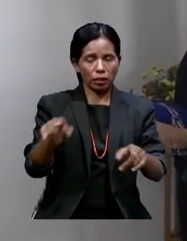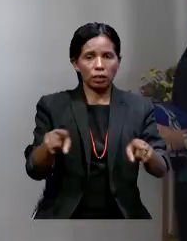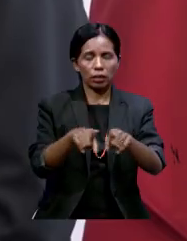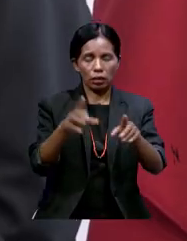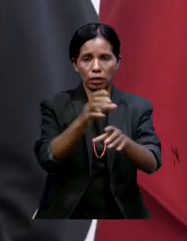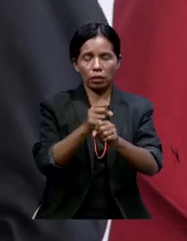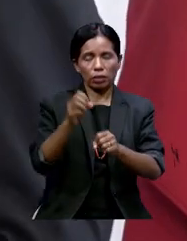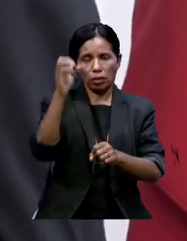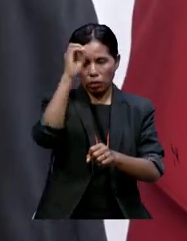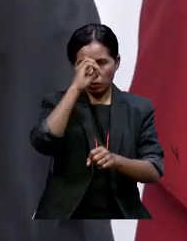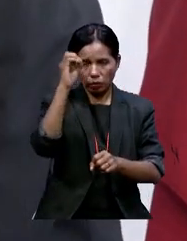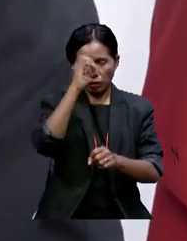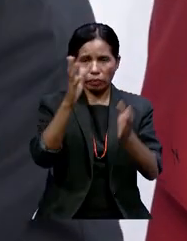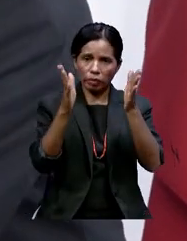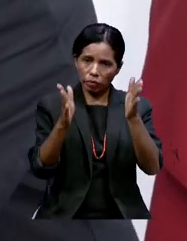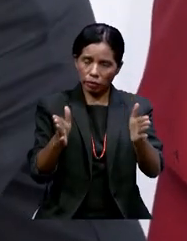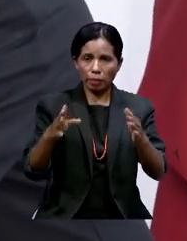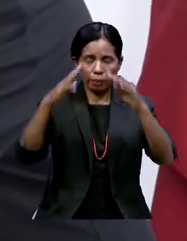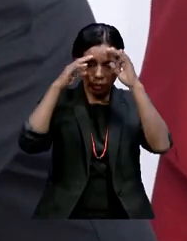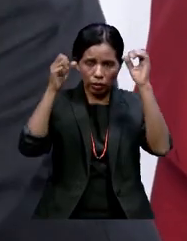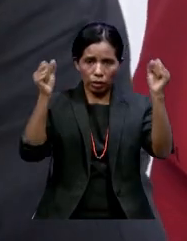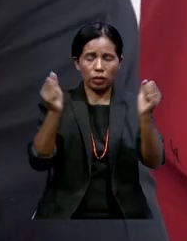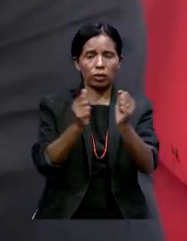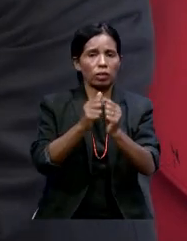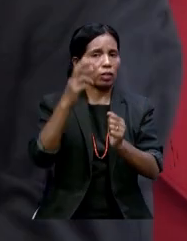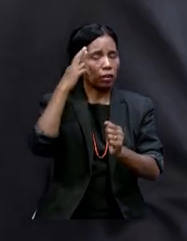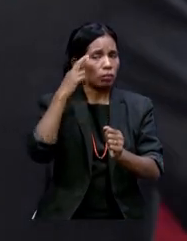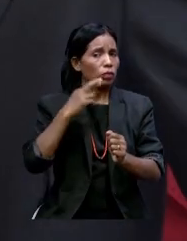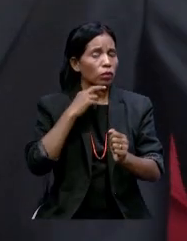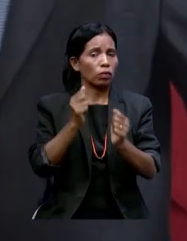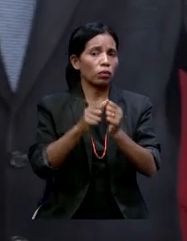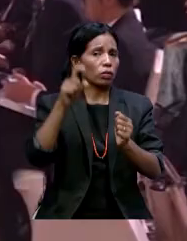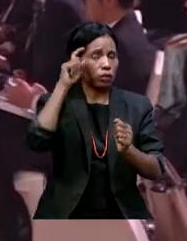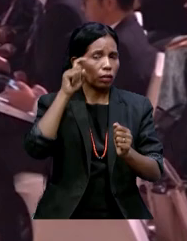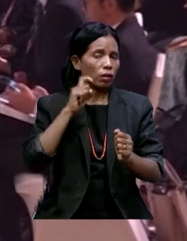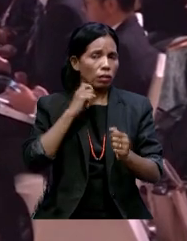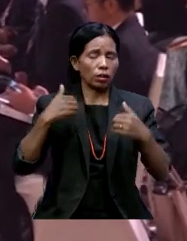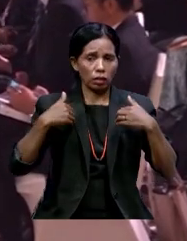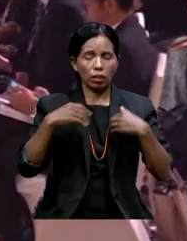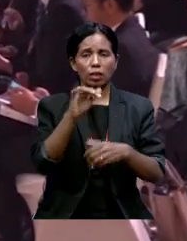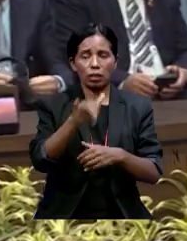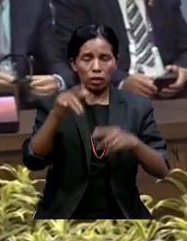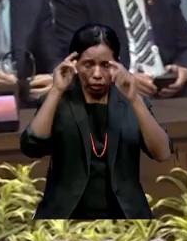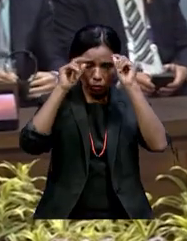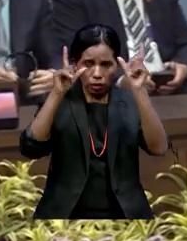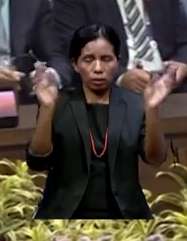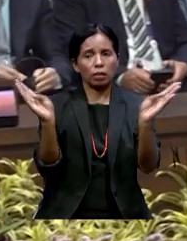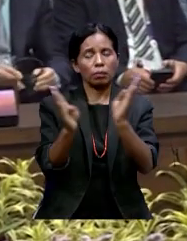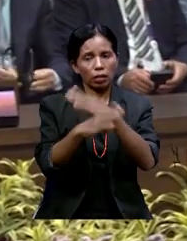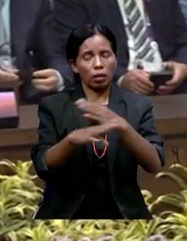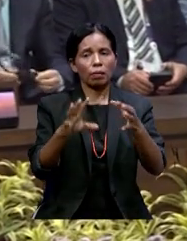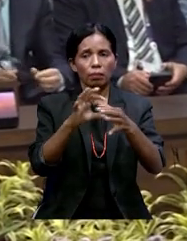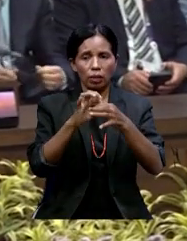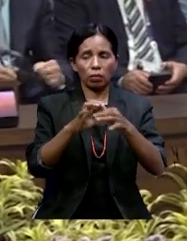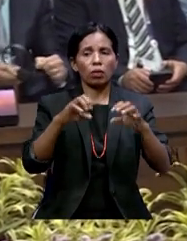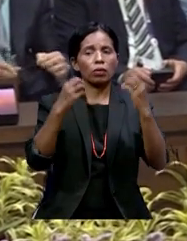observador. Presidente Republika Jerám Jorta ho Primeiro Ministro Kairal Senana Guzman iha ona konsensu katak Timor-Leste sesai membru pleno ba